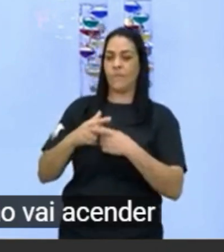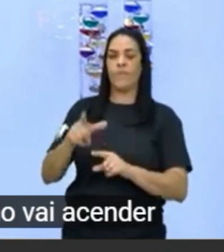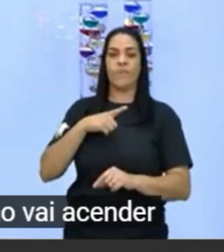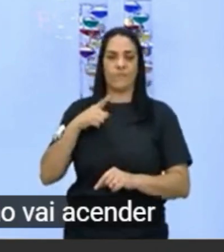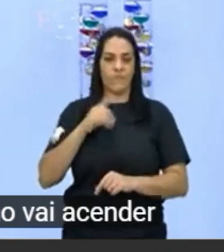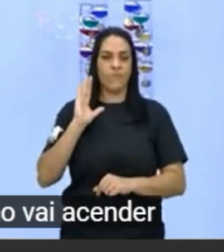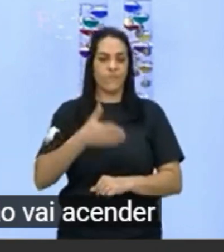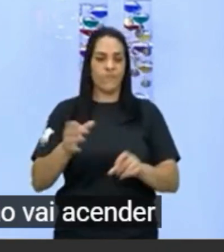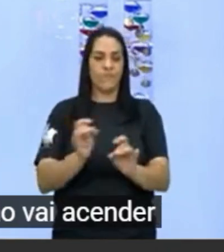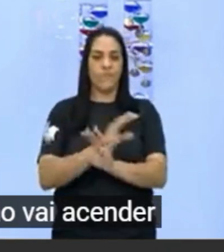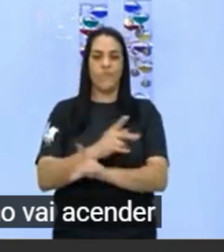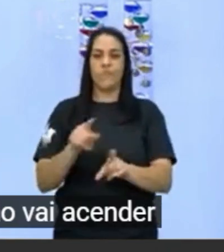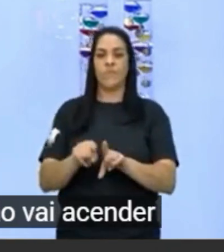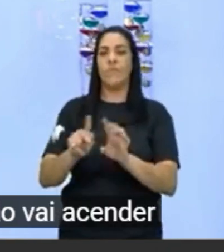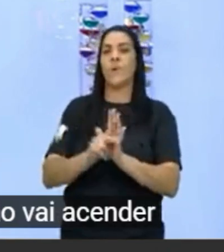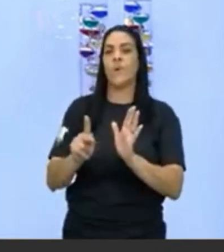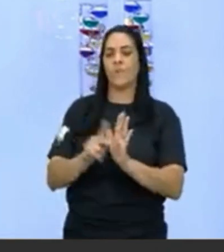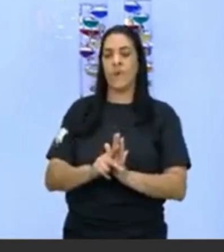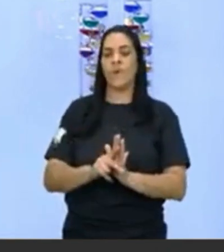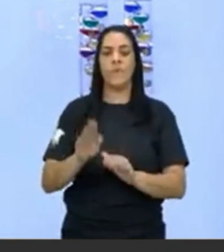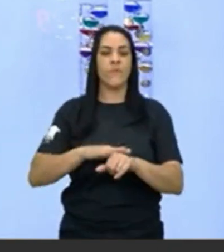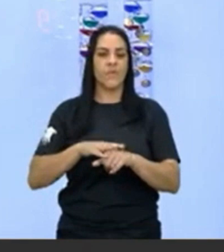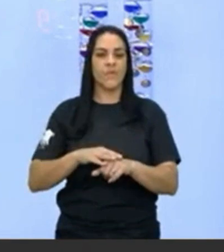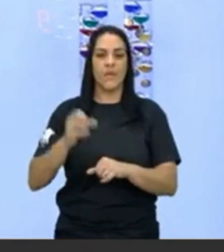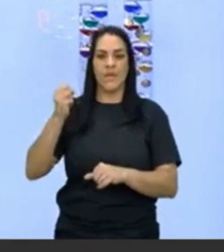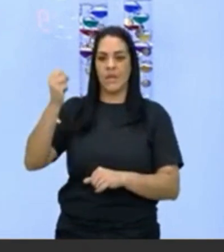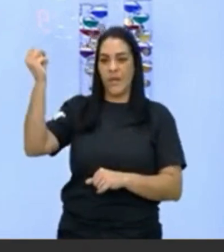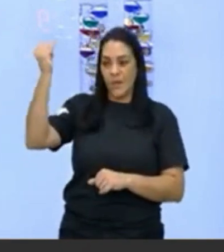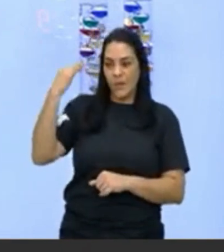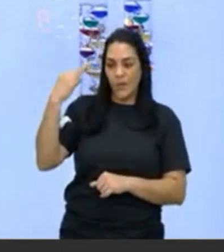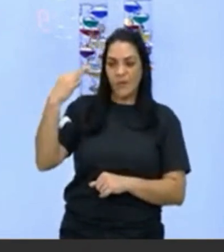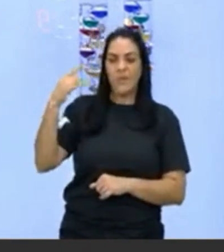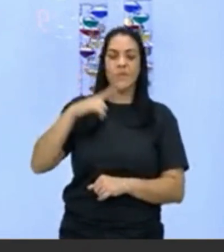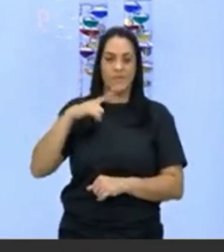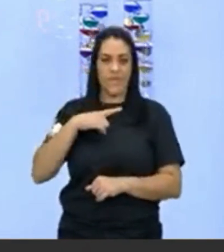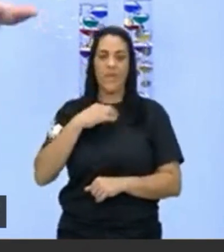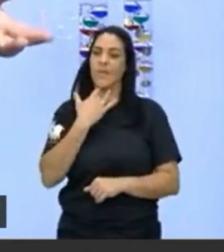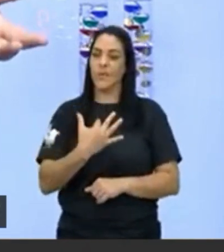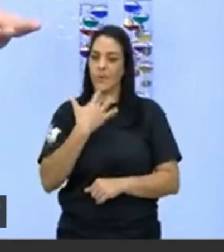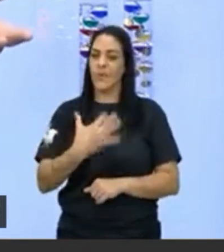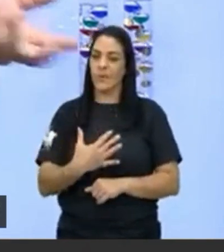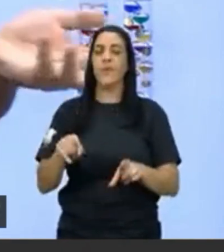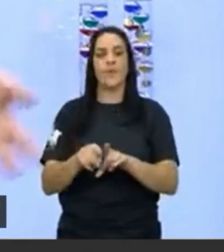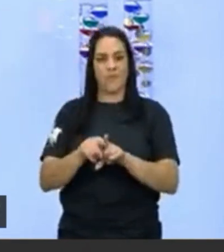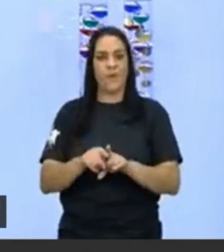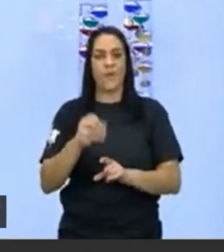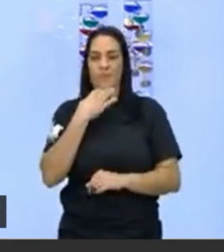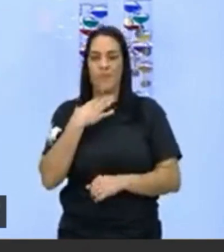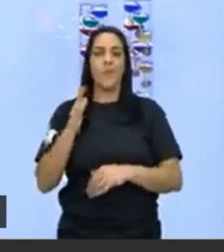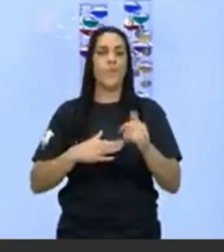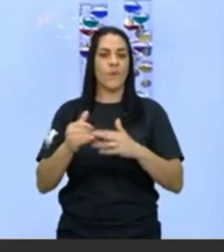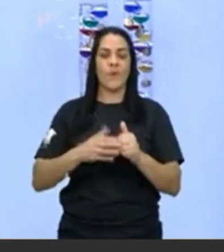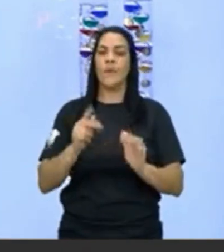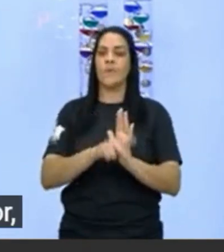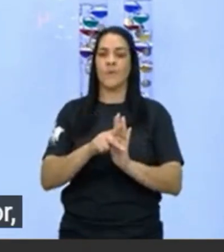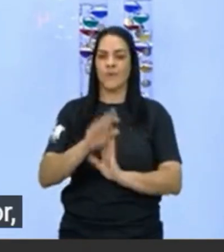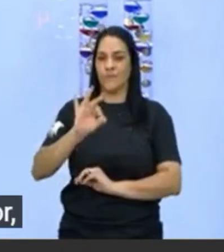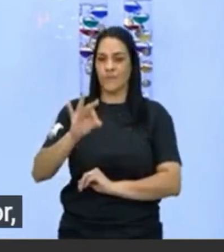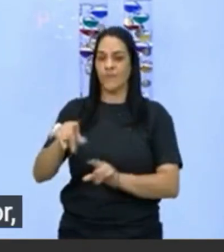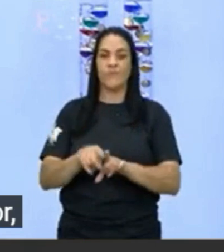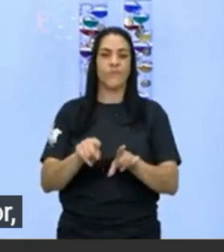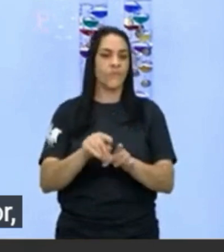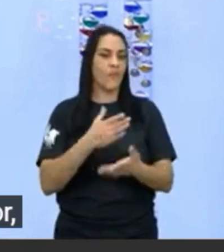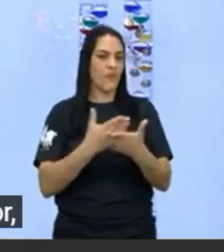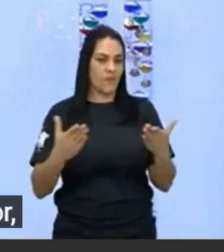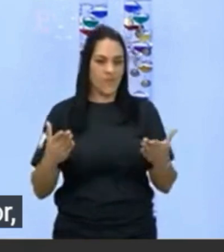é essa extensão que foi instalada, e essa extensão vai acender LEDs e luzes lá na Shield, o que pode ser um upgrade para qualquer projeto, não é mesmo?